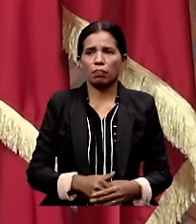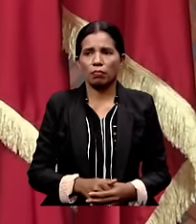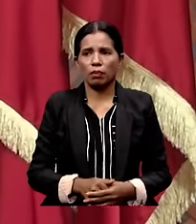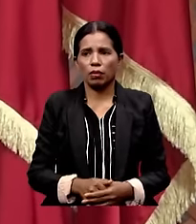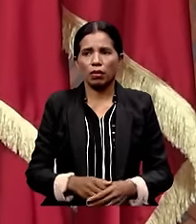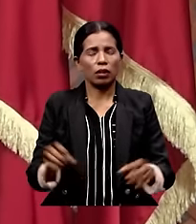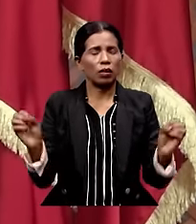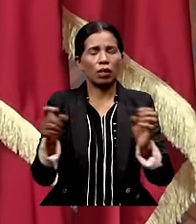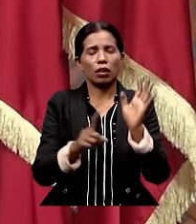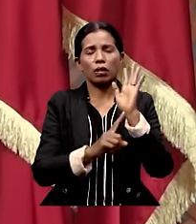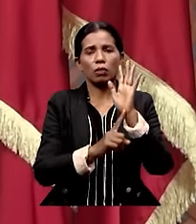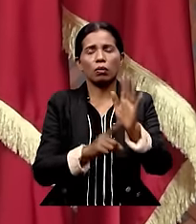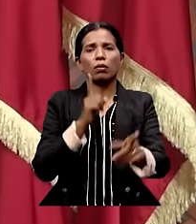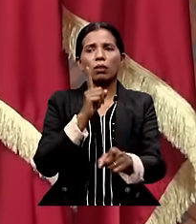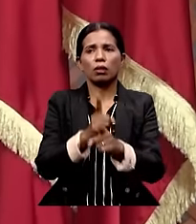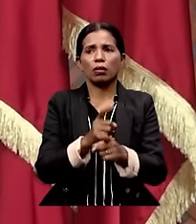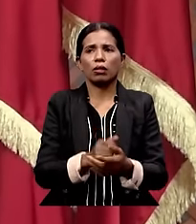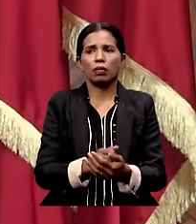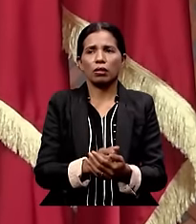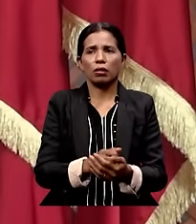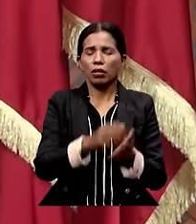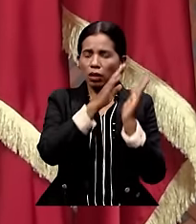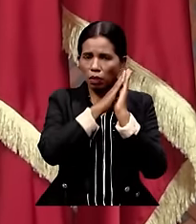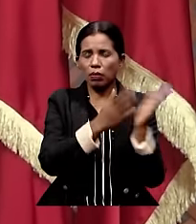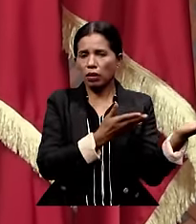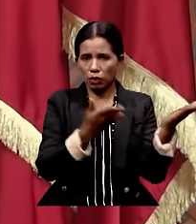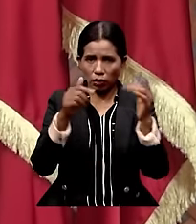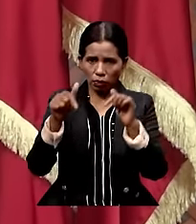Lá é a justificação. Lá, cama nem mais.